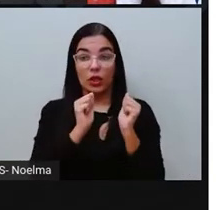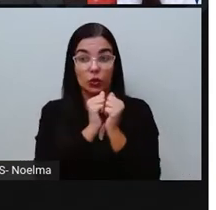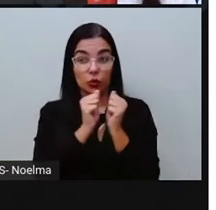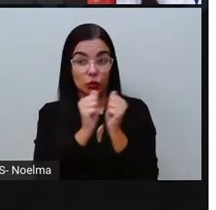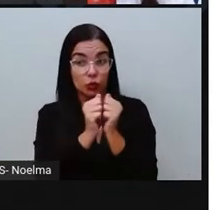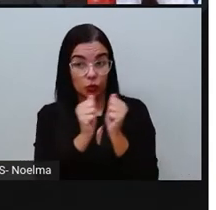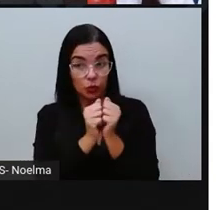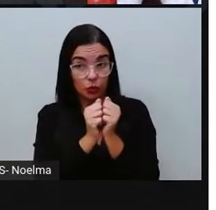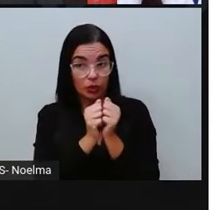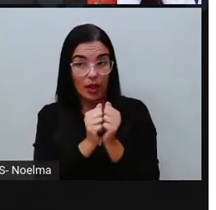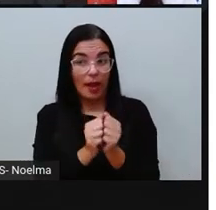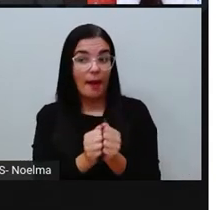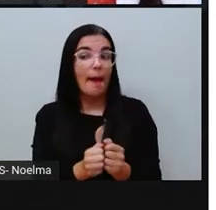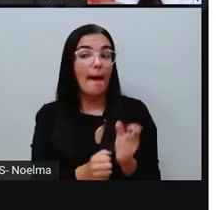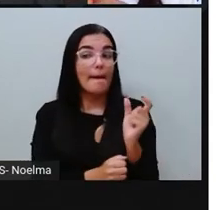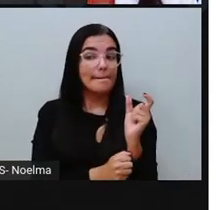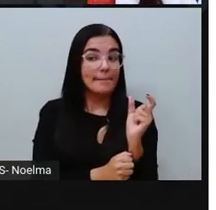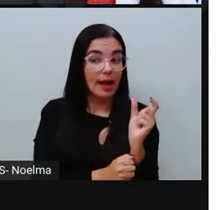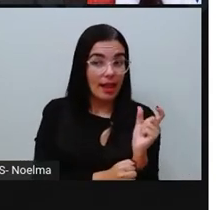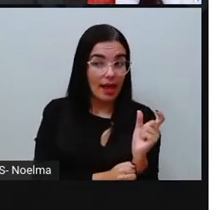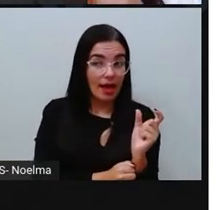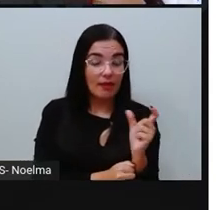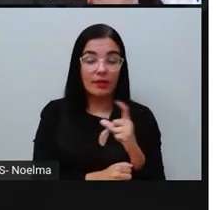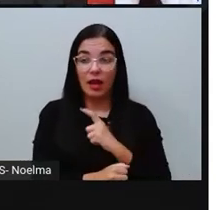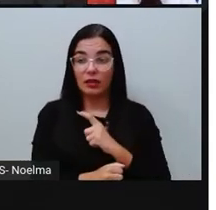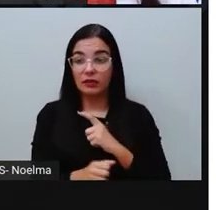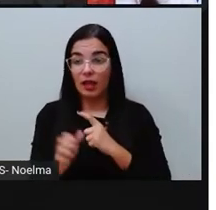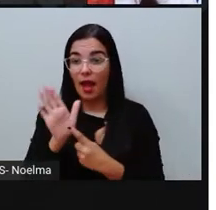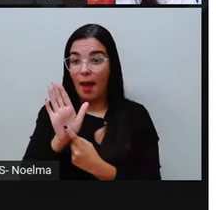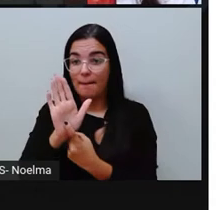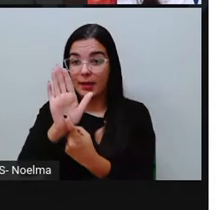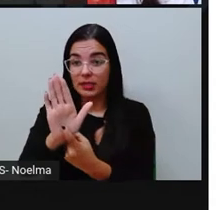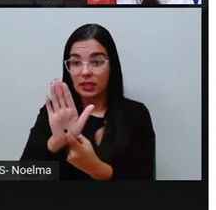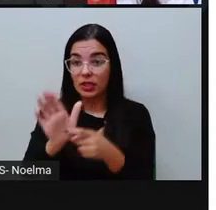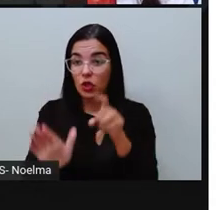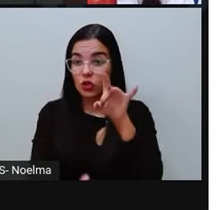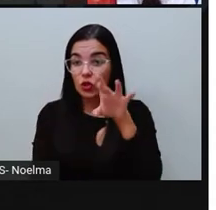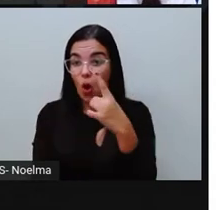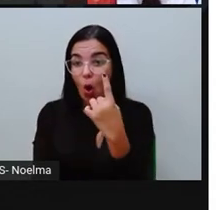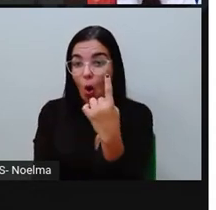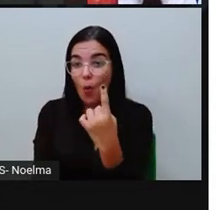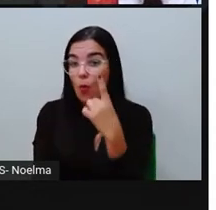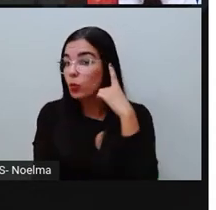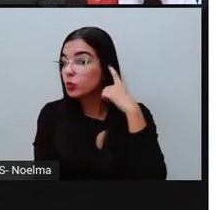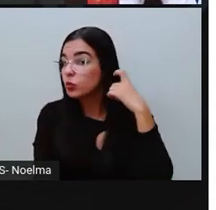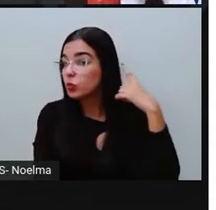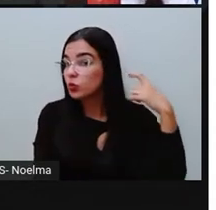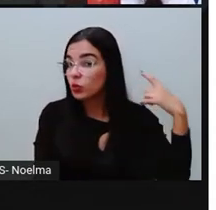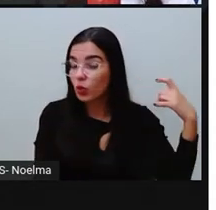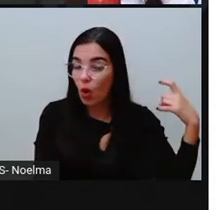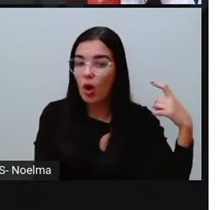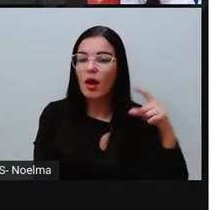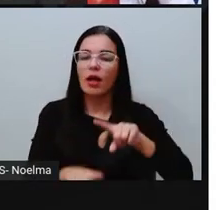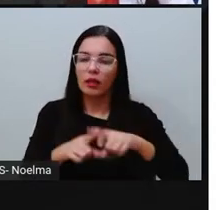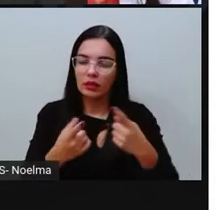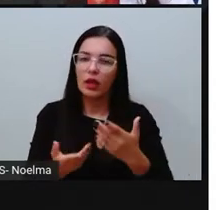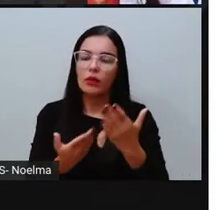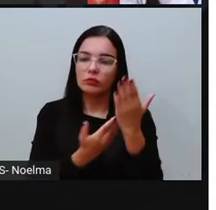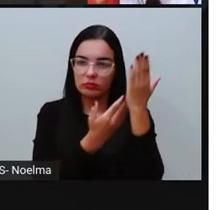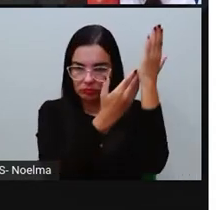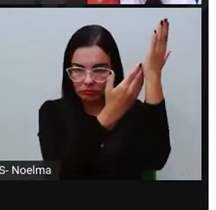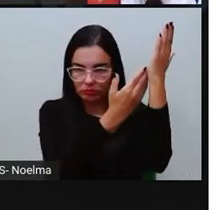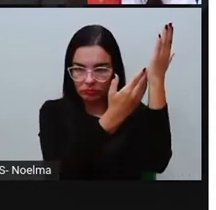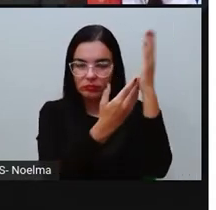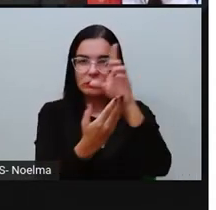numa mesma palavra e apresentam um único som, aí nós vamos chamar de